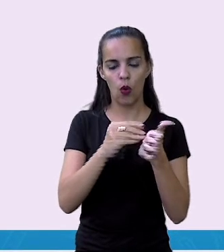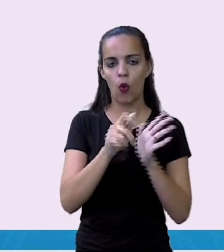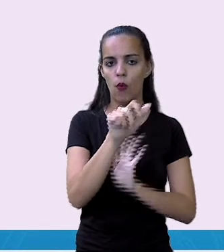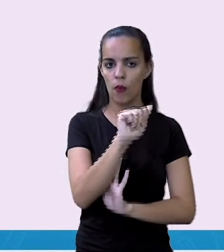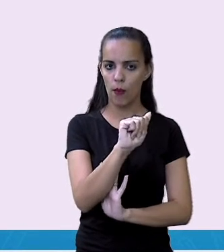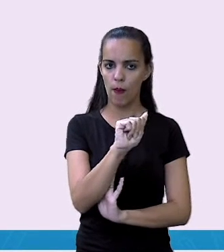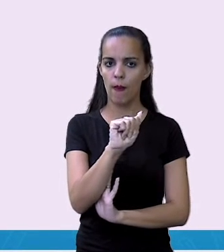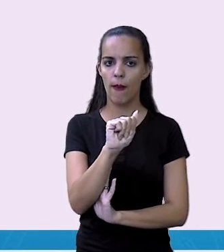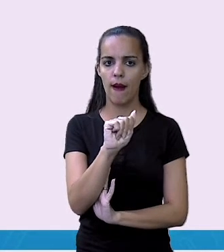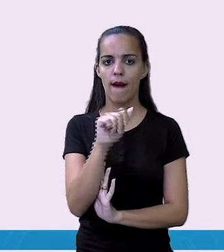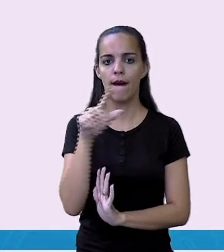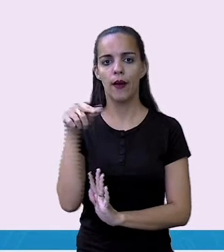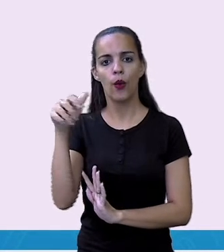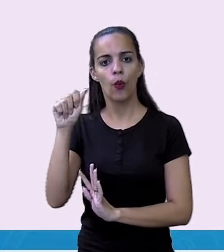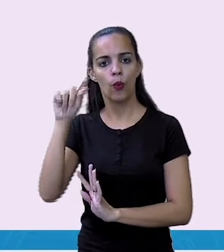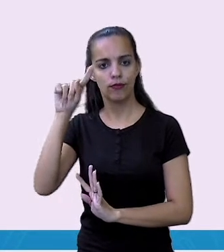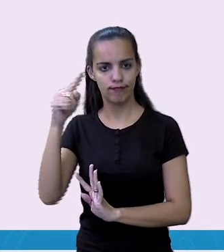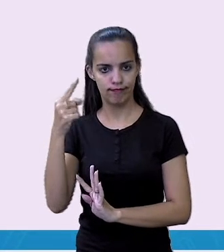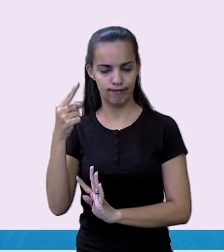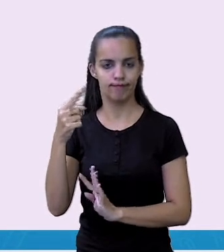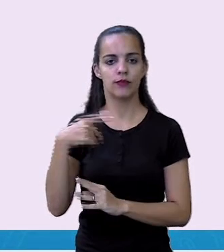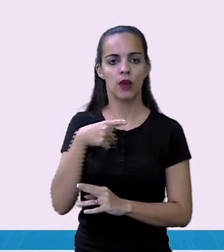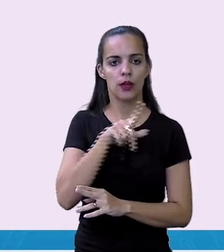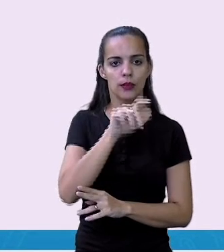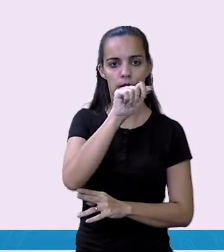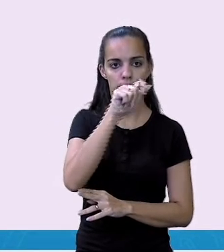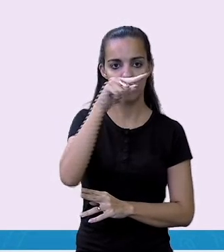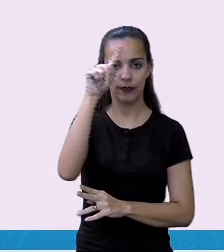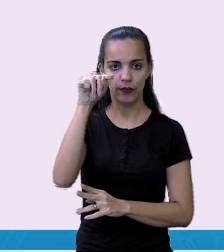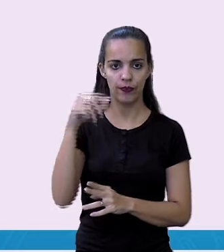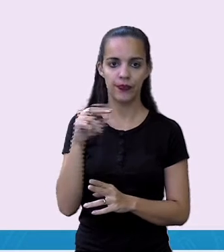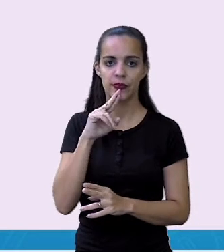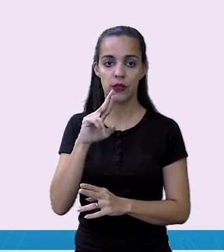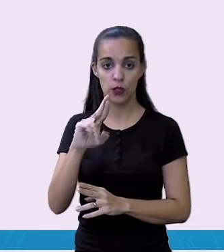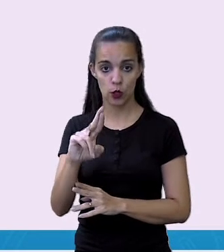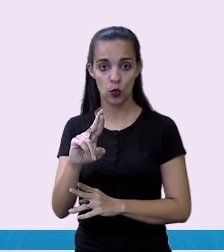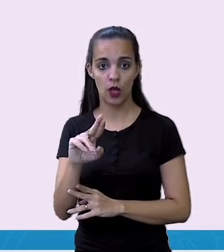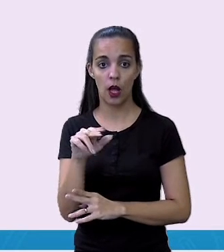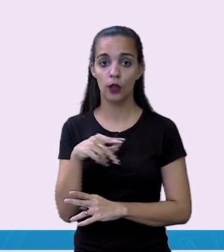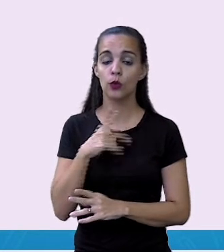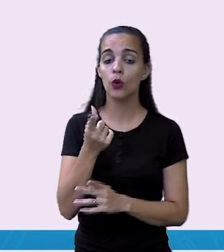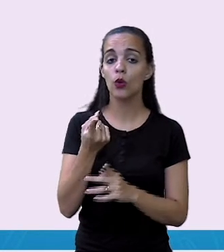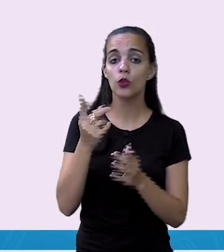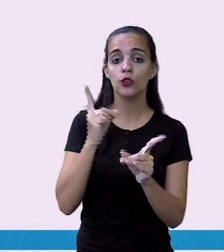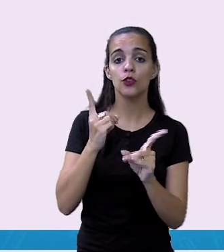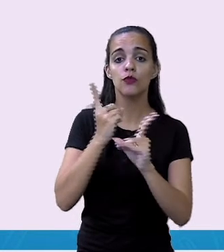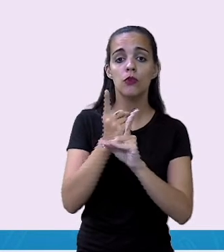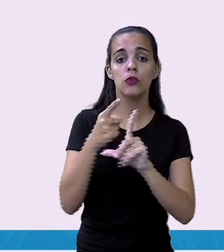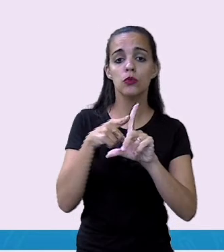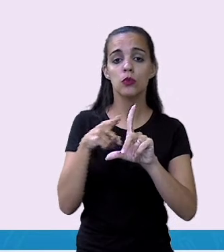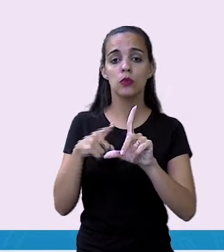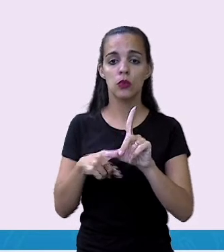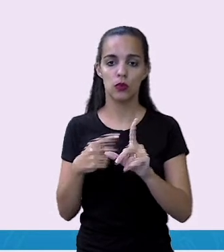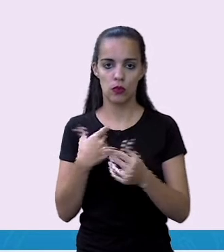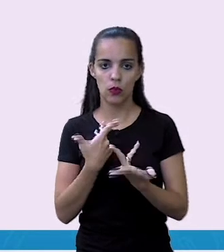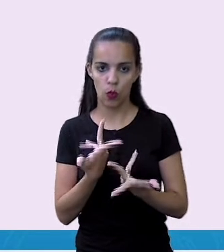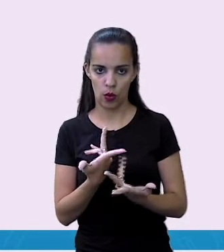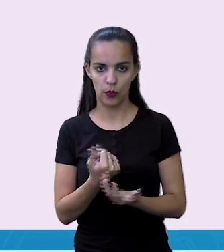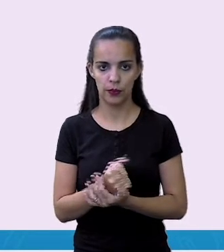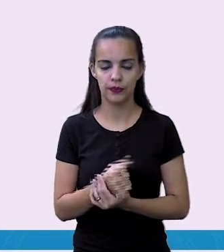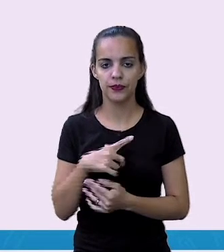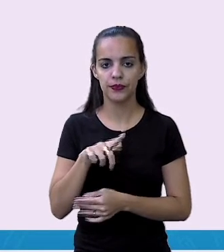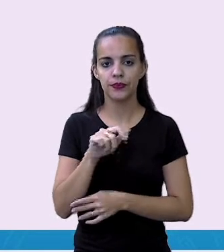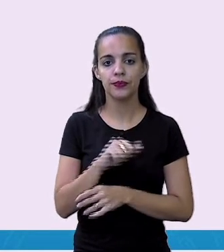ângulo A, ele é igual ao ângulo A'. O